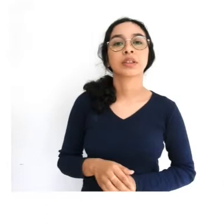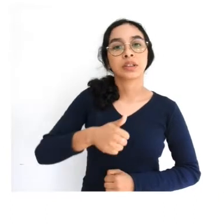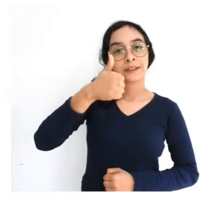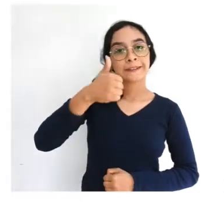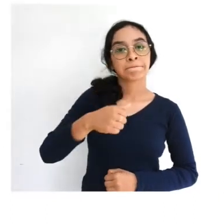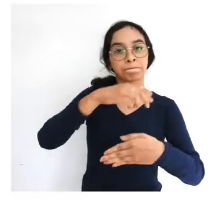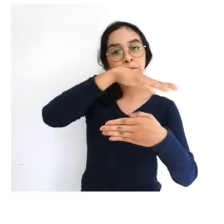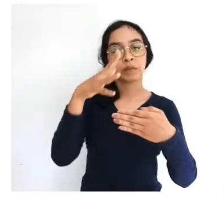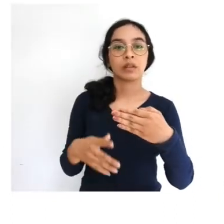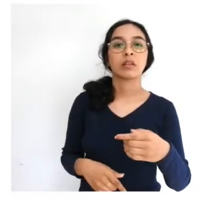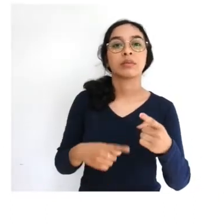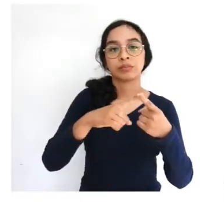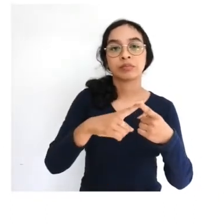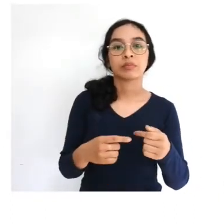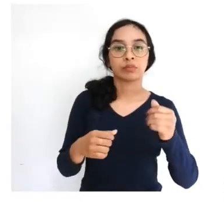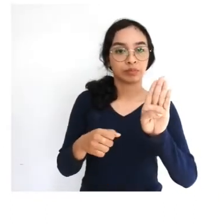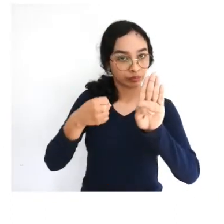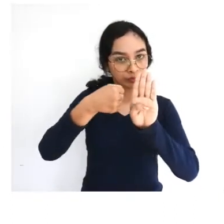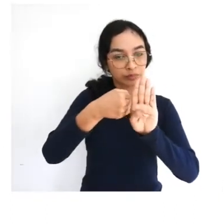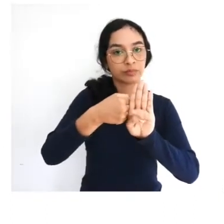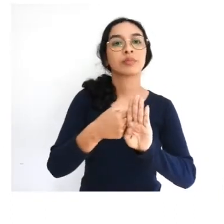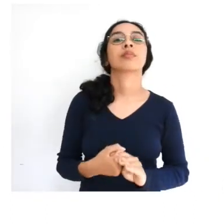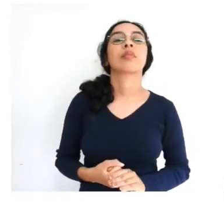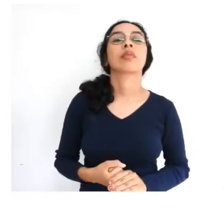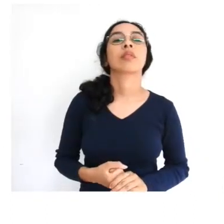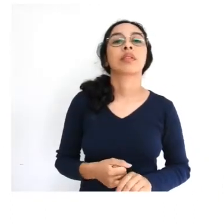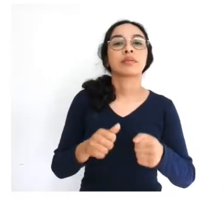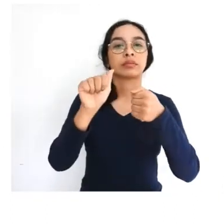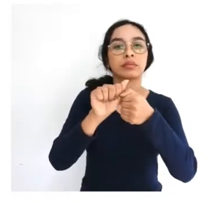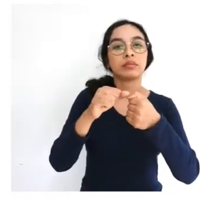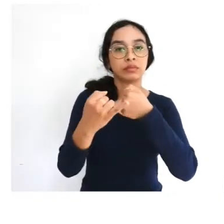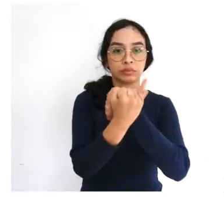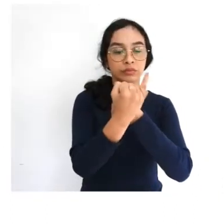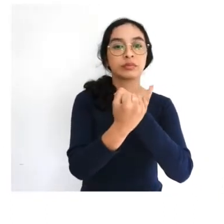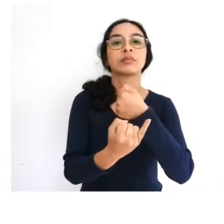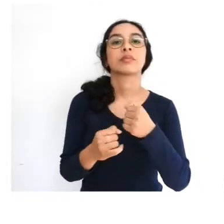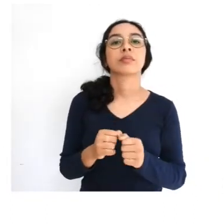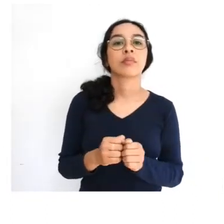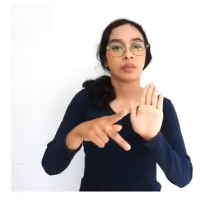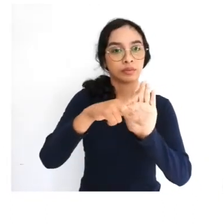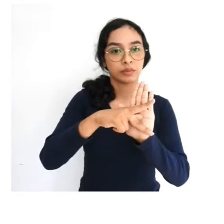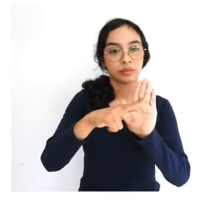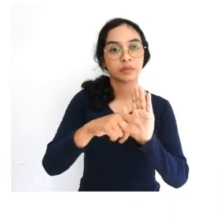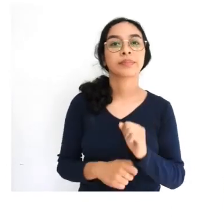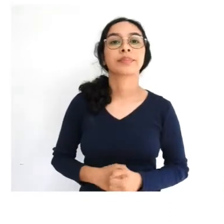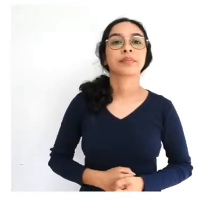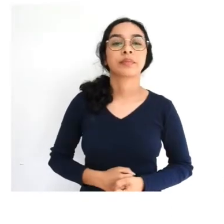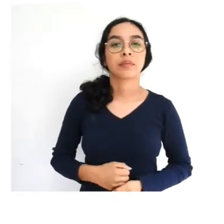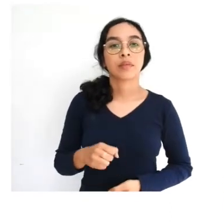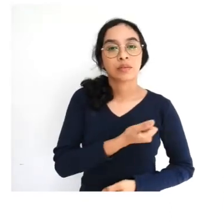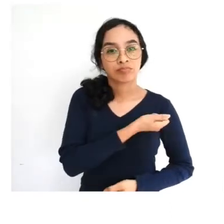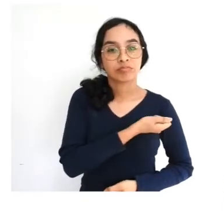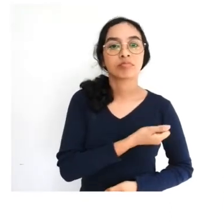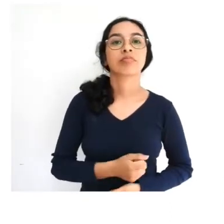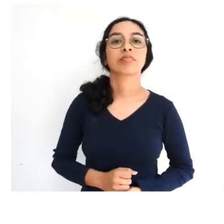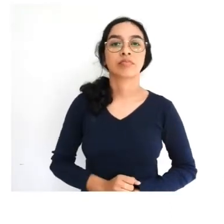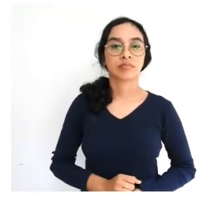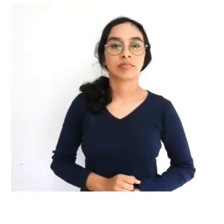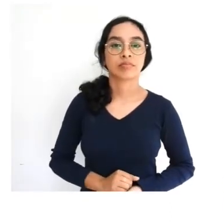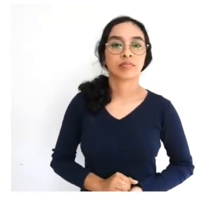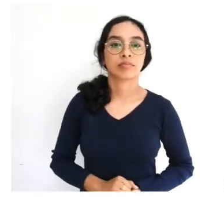desinências de caso, somente estas primeiras, substantivo, adjetivo, pronome e